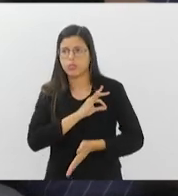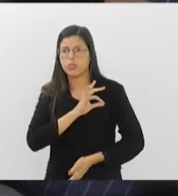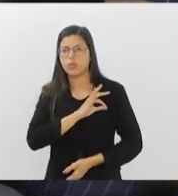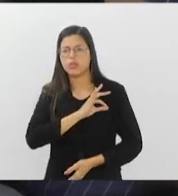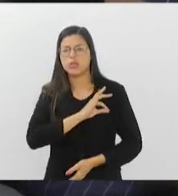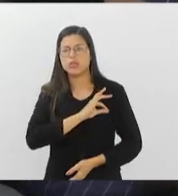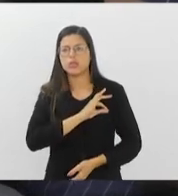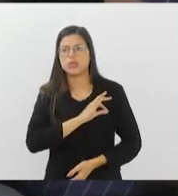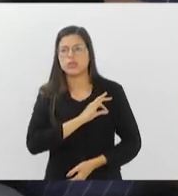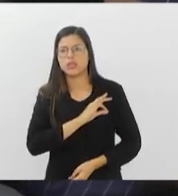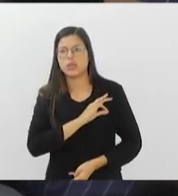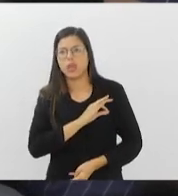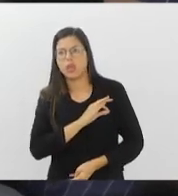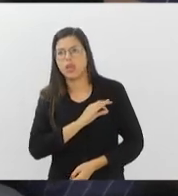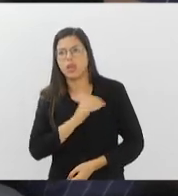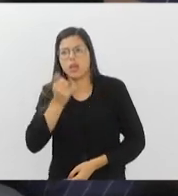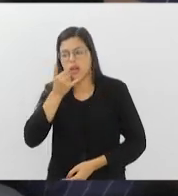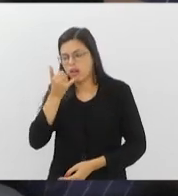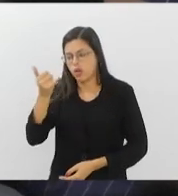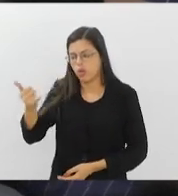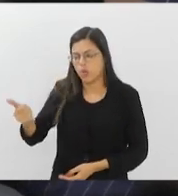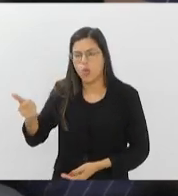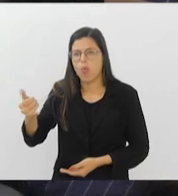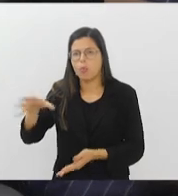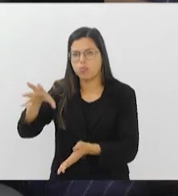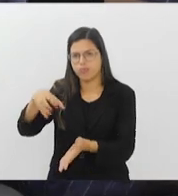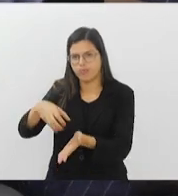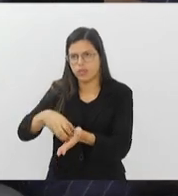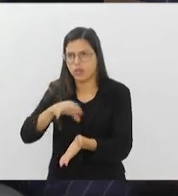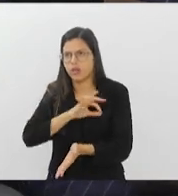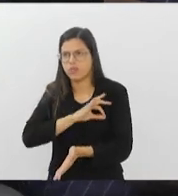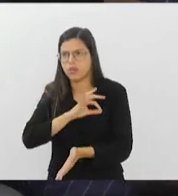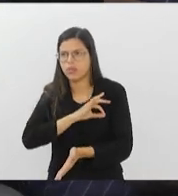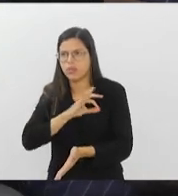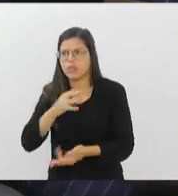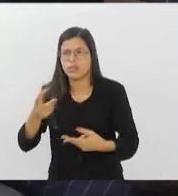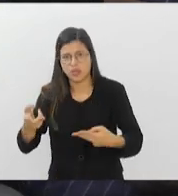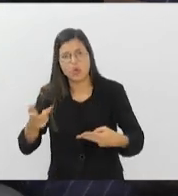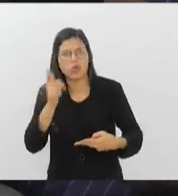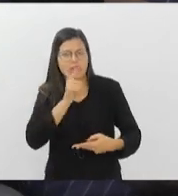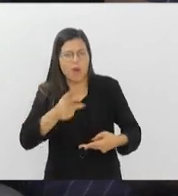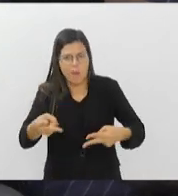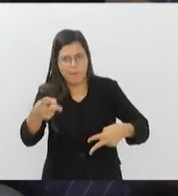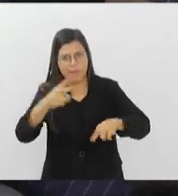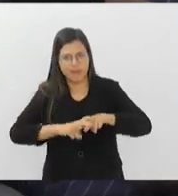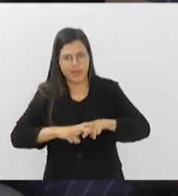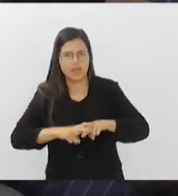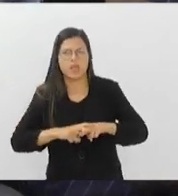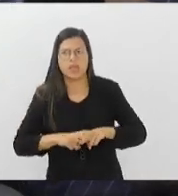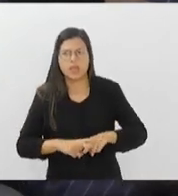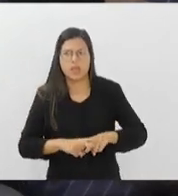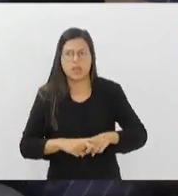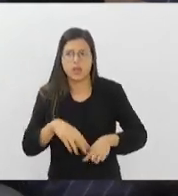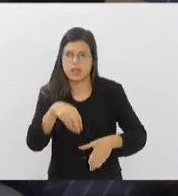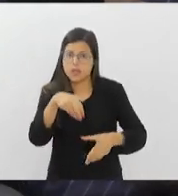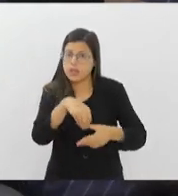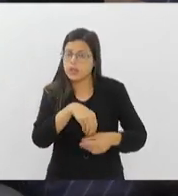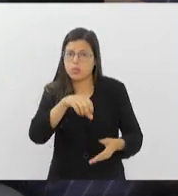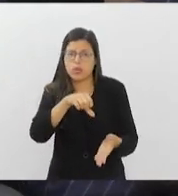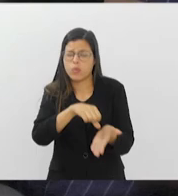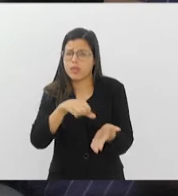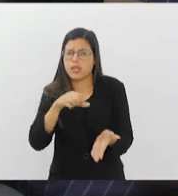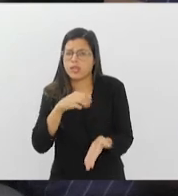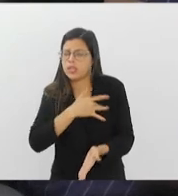polícia pegou e ligou para o batalhão e mandou lá. E aí o elemento foi preso na unidade, procurado pela